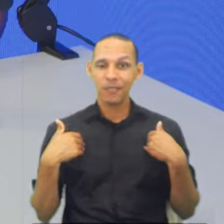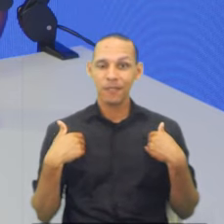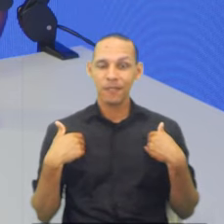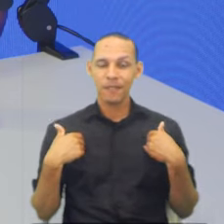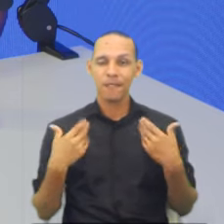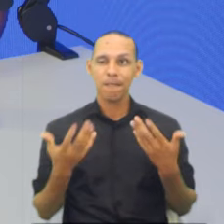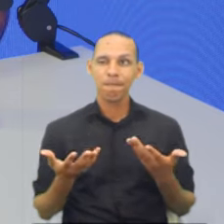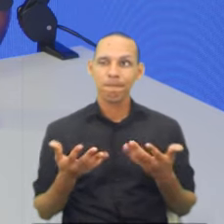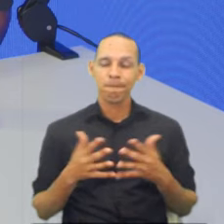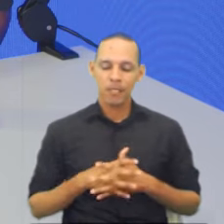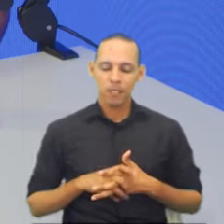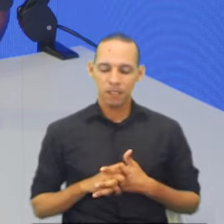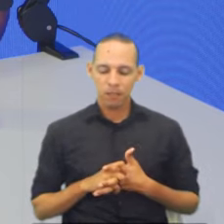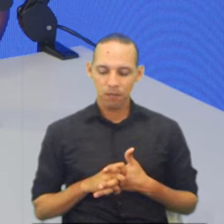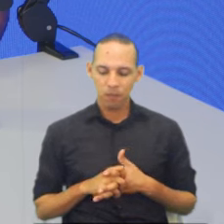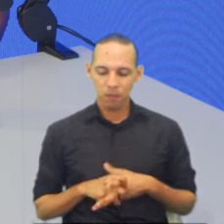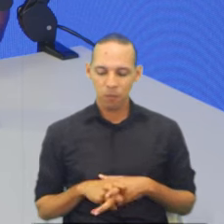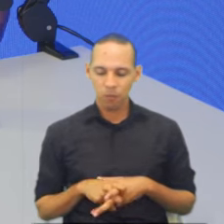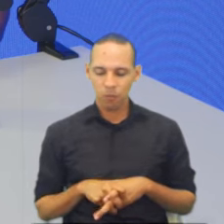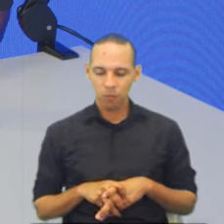venho eh